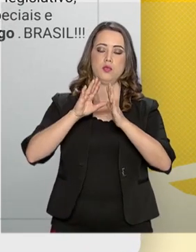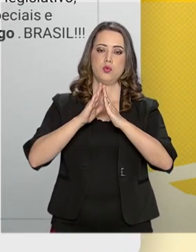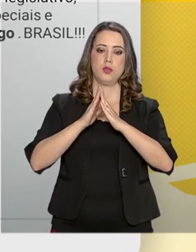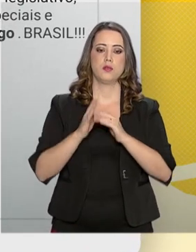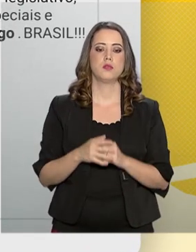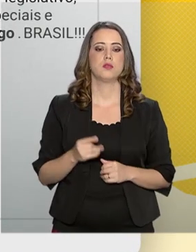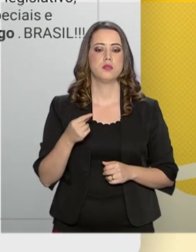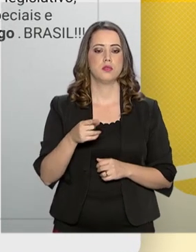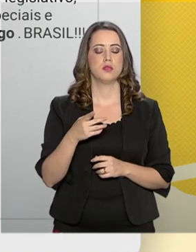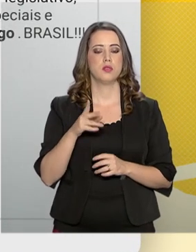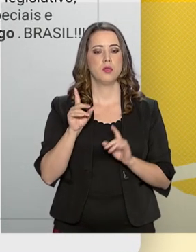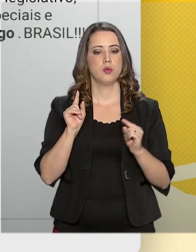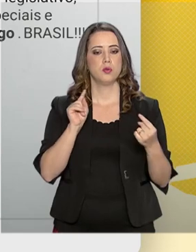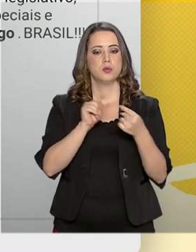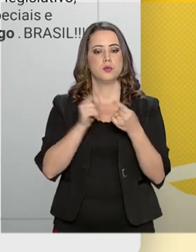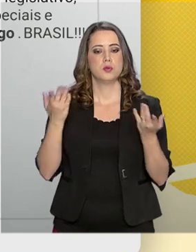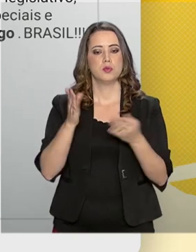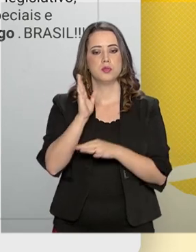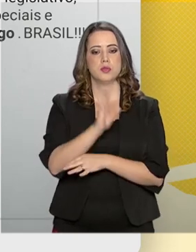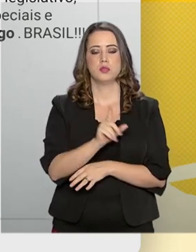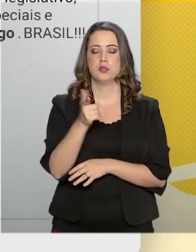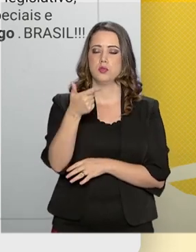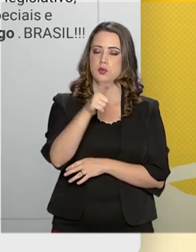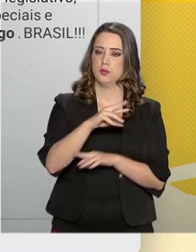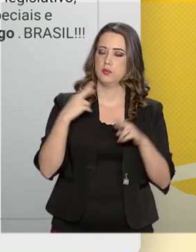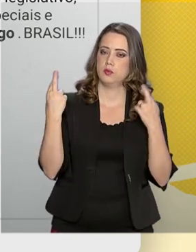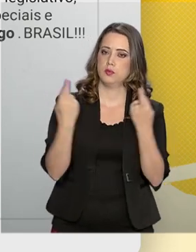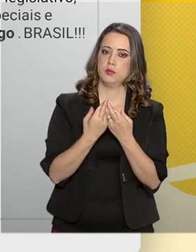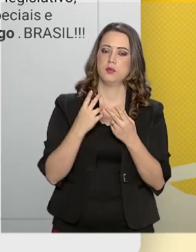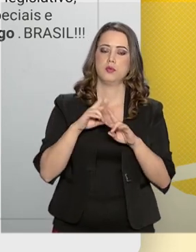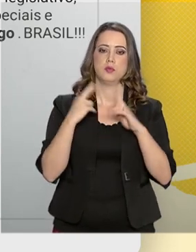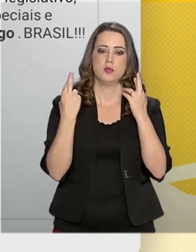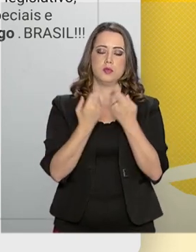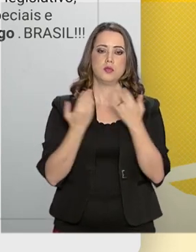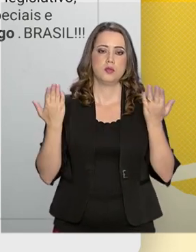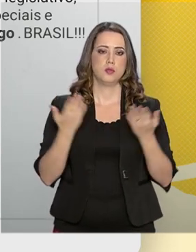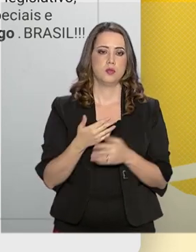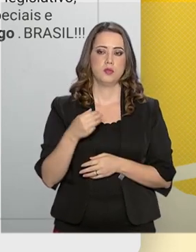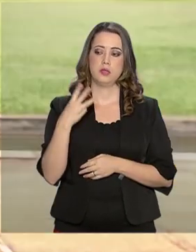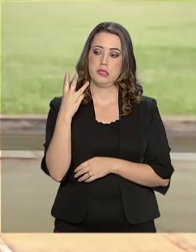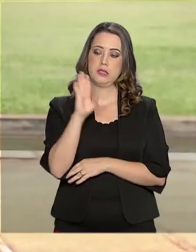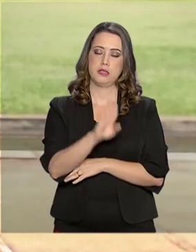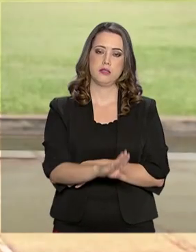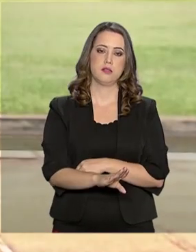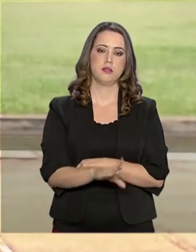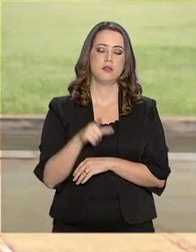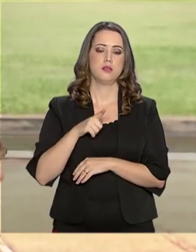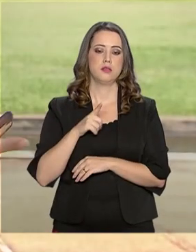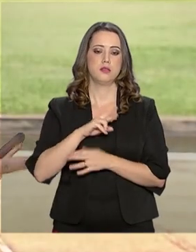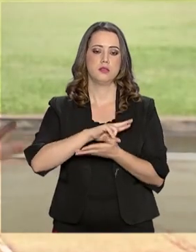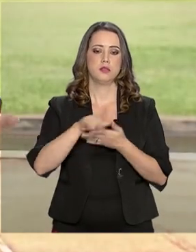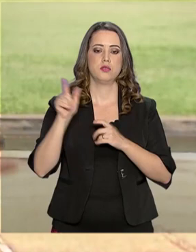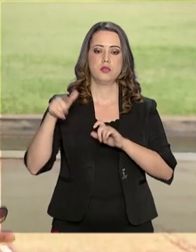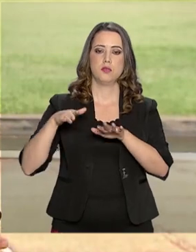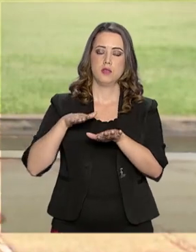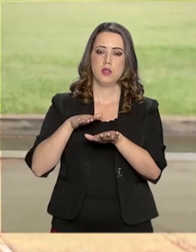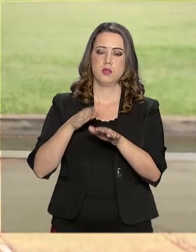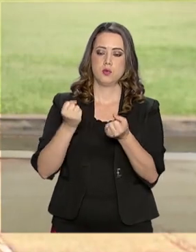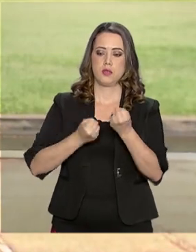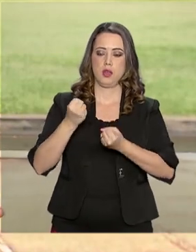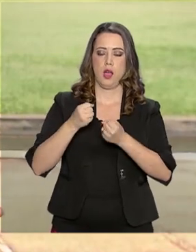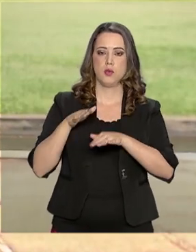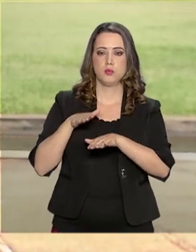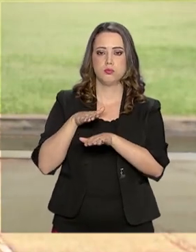ea previsão agora pra tarde de mais uma reunião essa reunião marcada para às 3 da tarde inclusive alguns carros e entraram